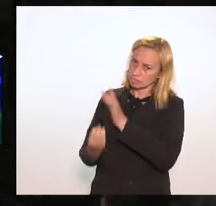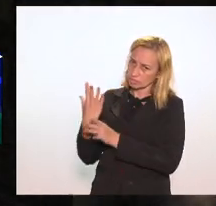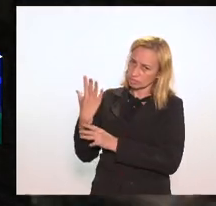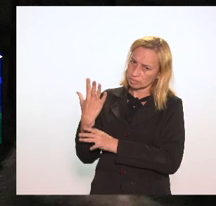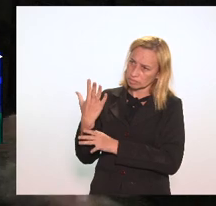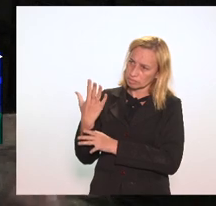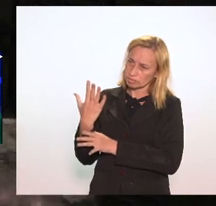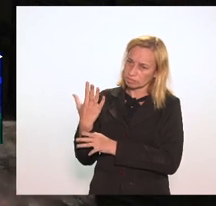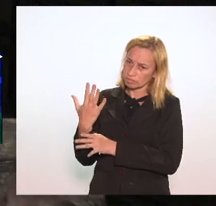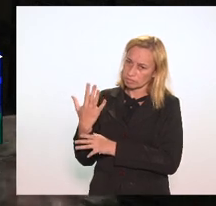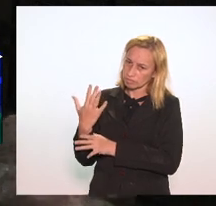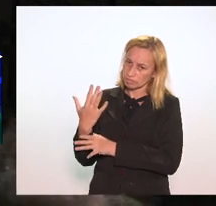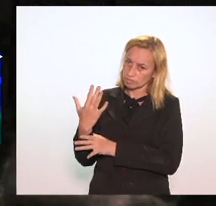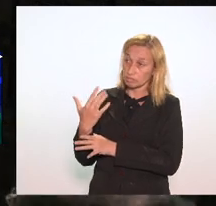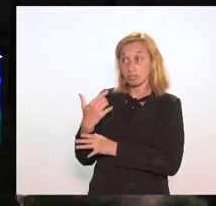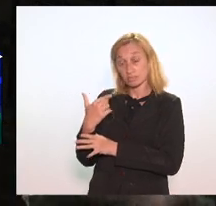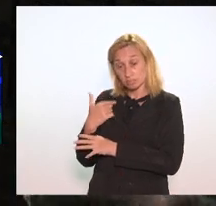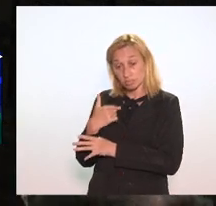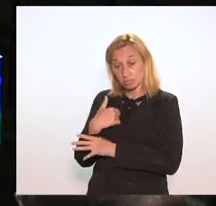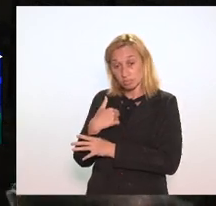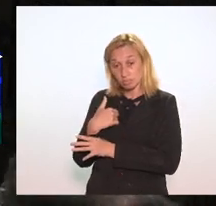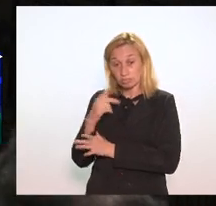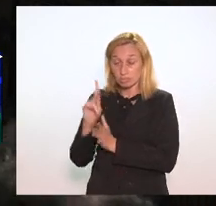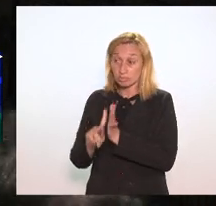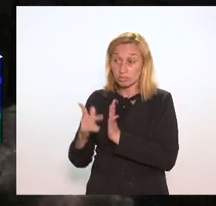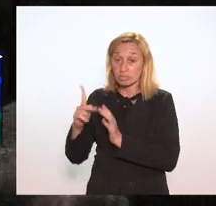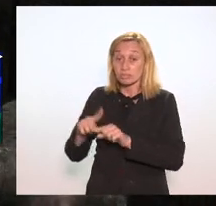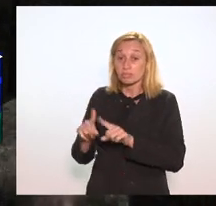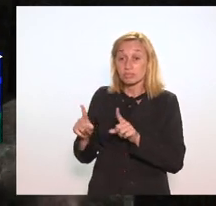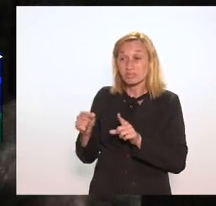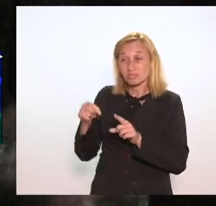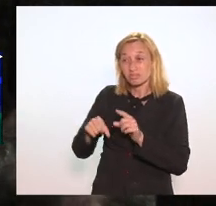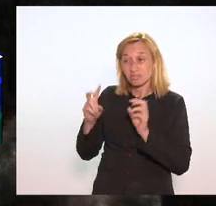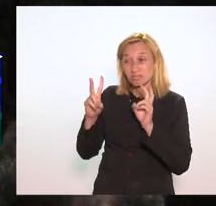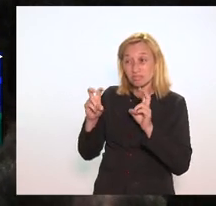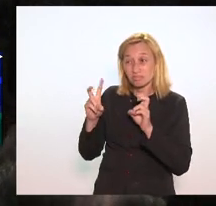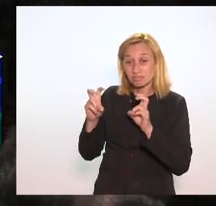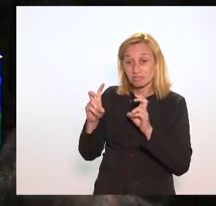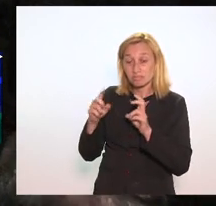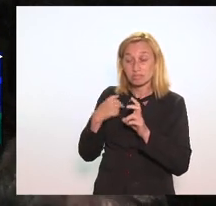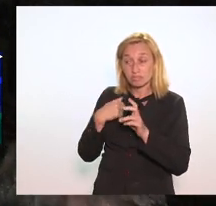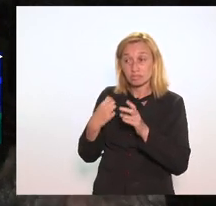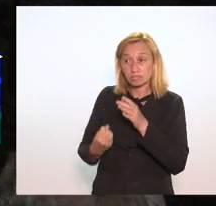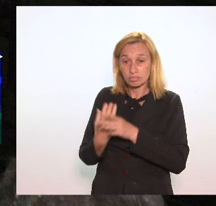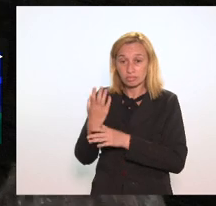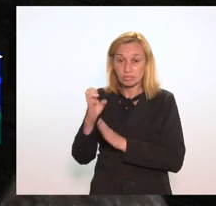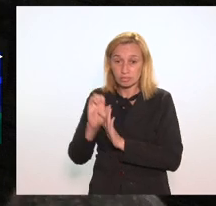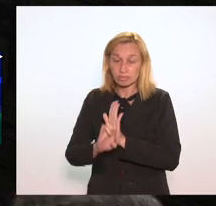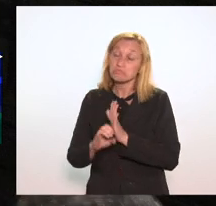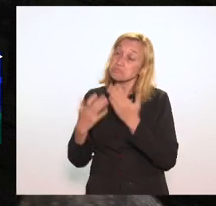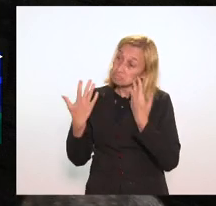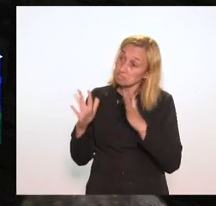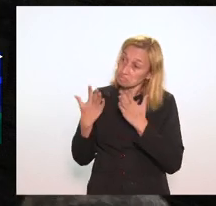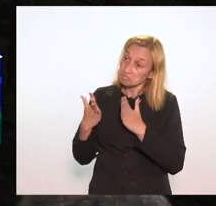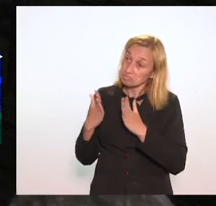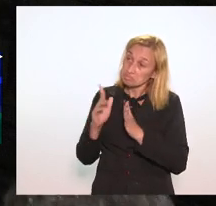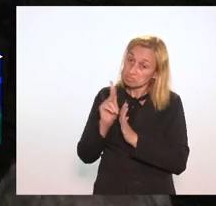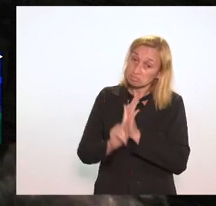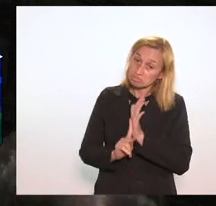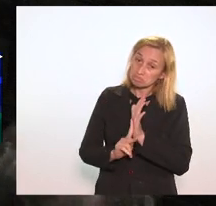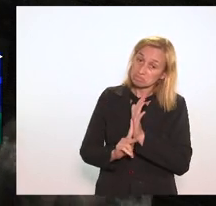adoto muita frequência em projetos de sua autoria mas nesse caso eu não só não fiz de emenda mas elogiar o projeto